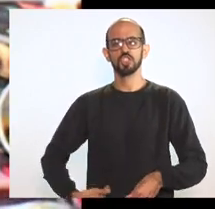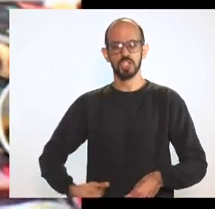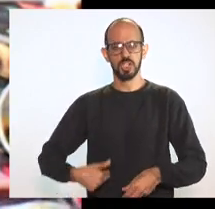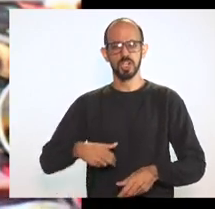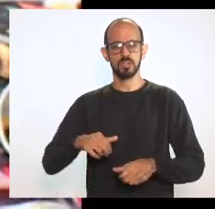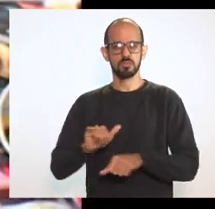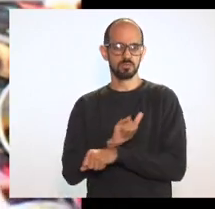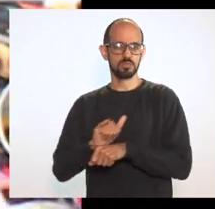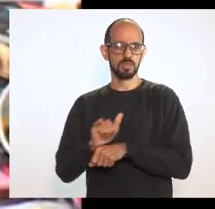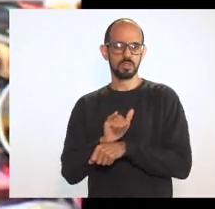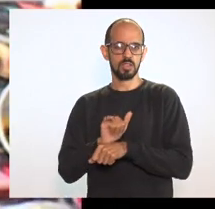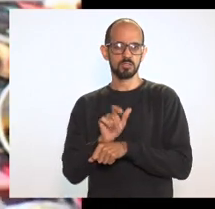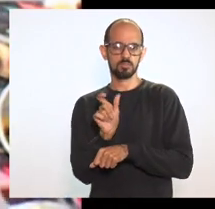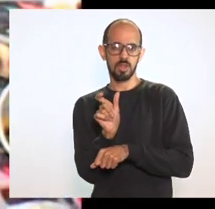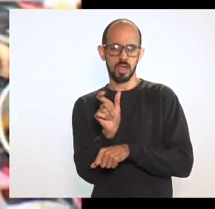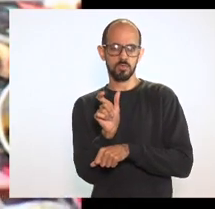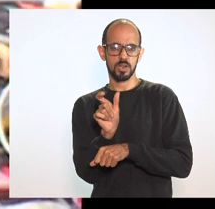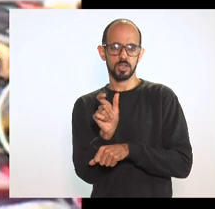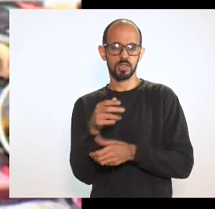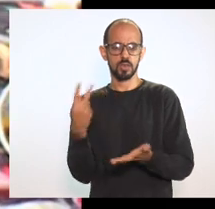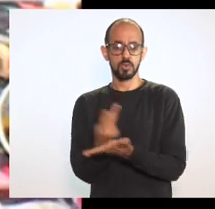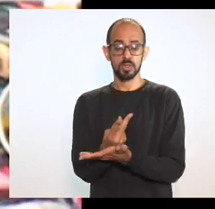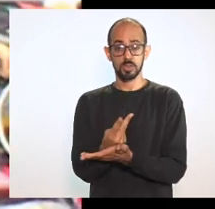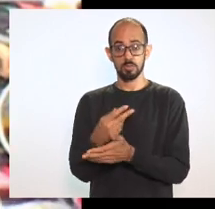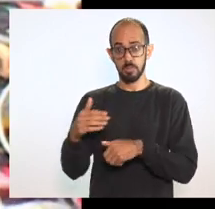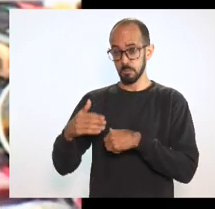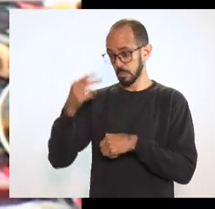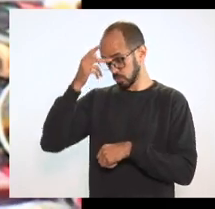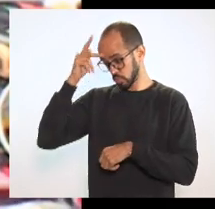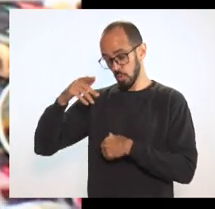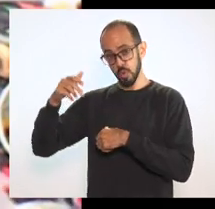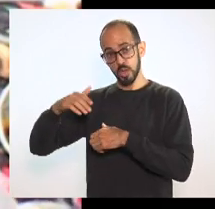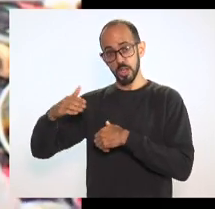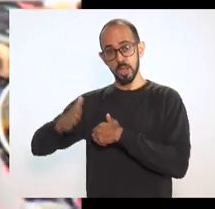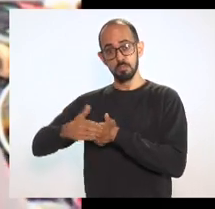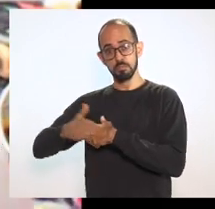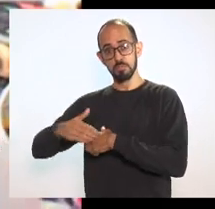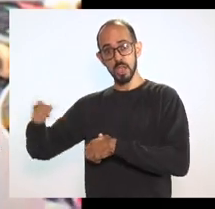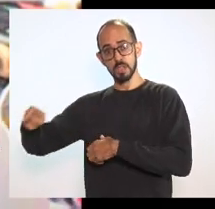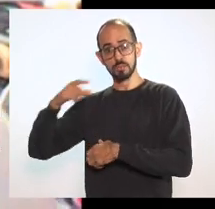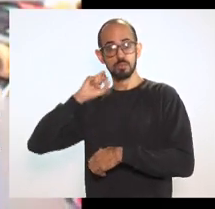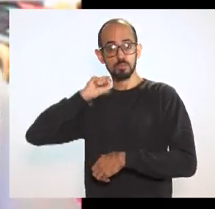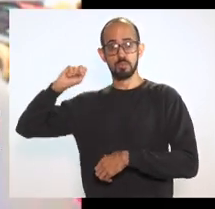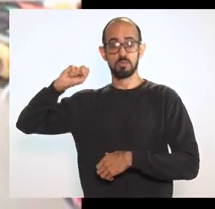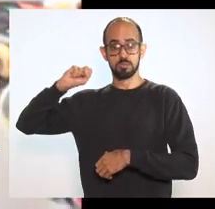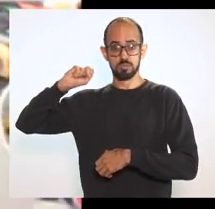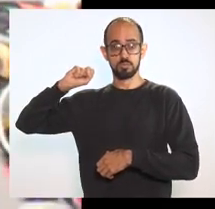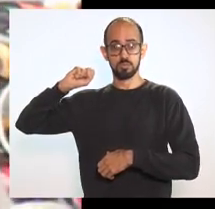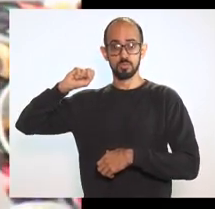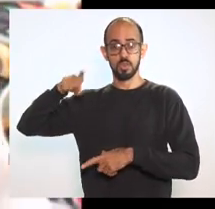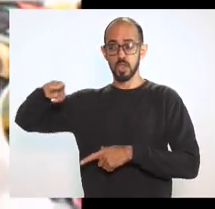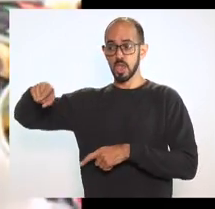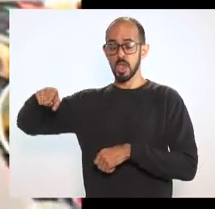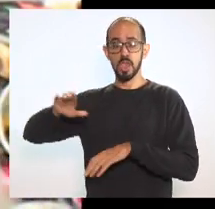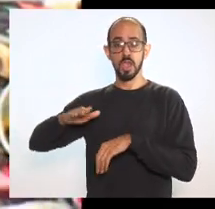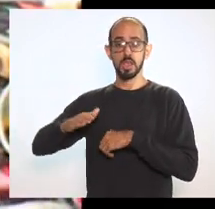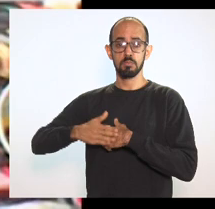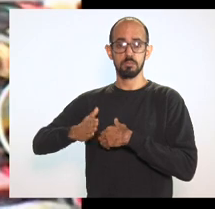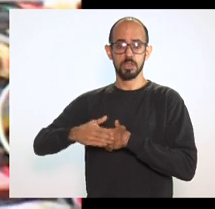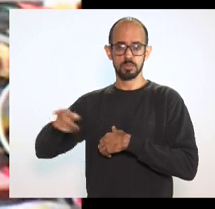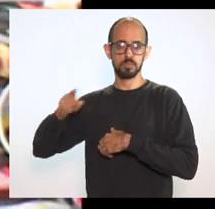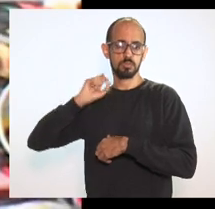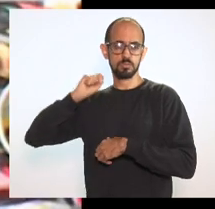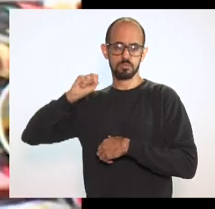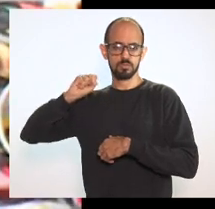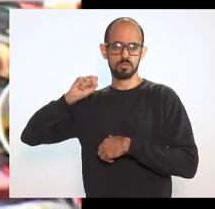teve uma pessoa que se suicidou e que estava fazendo teste do uso da Coronavac, ainda não se sabia que o óbito dela tinha